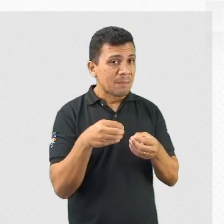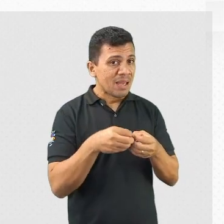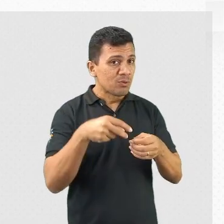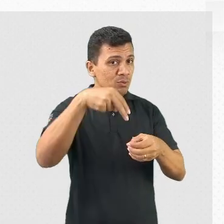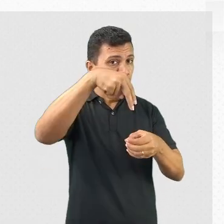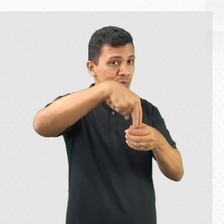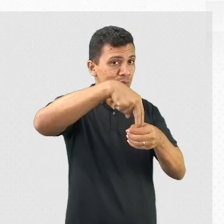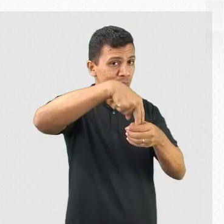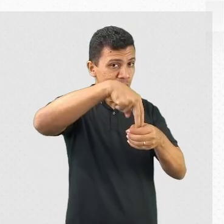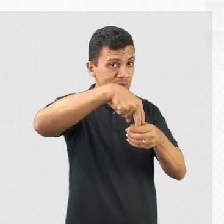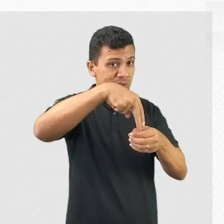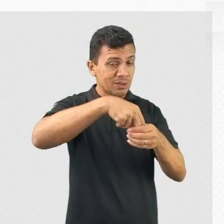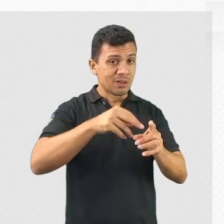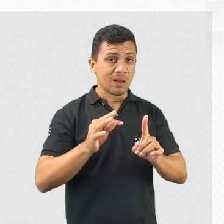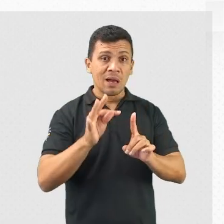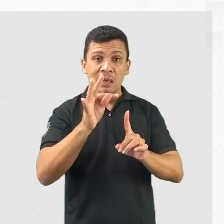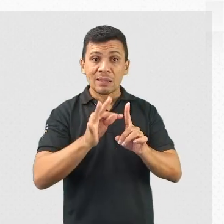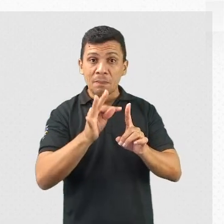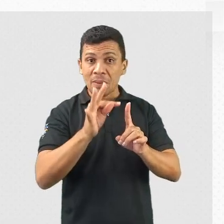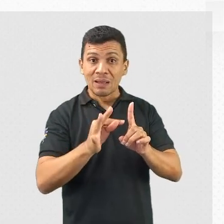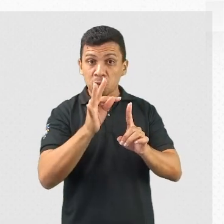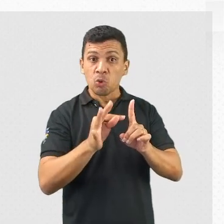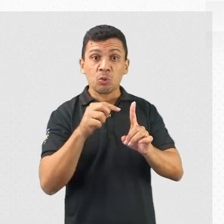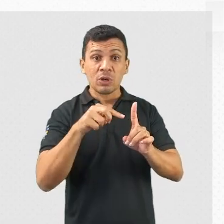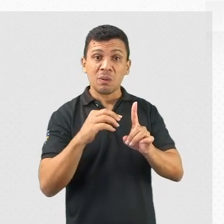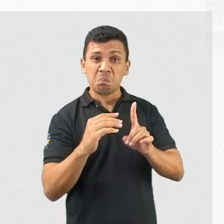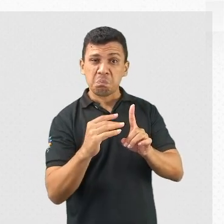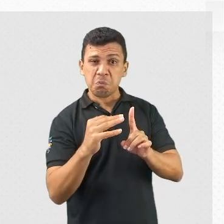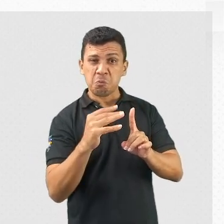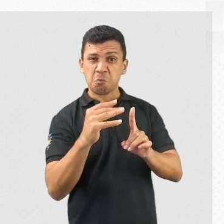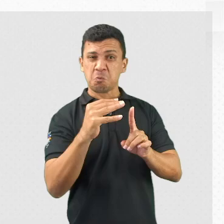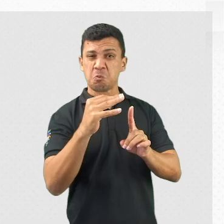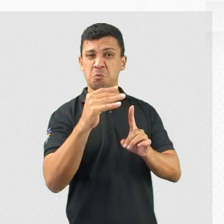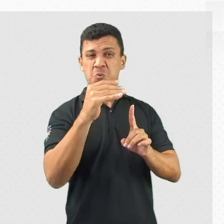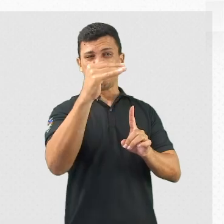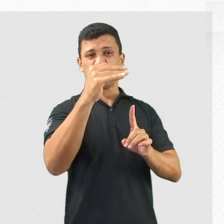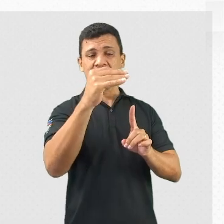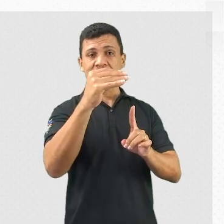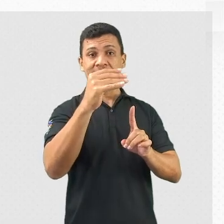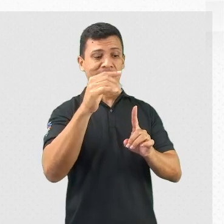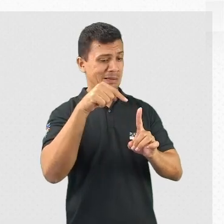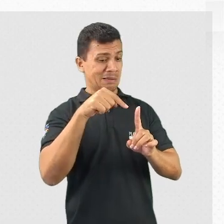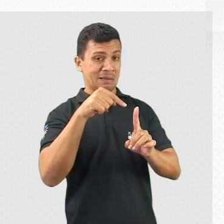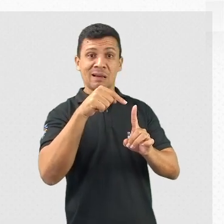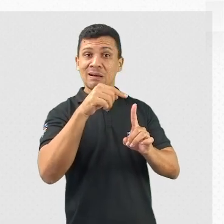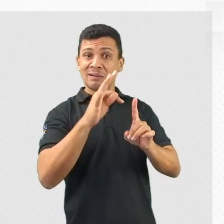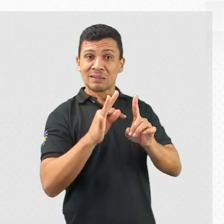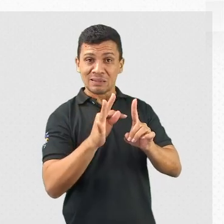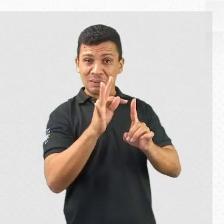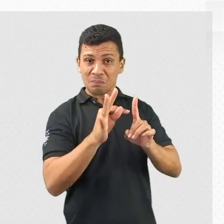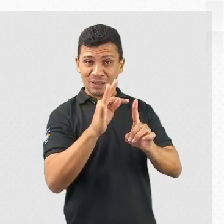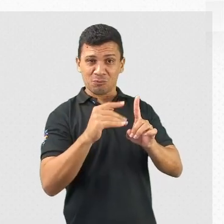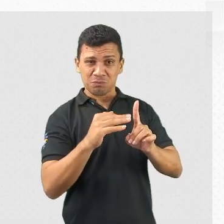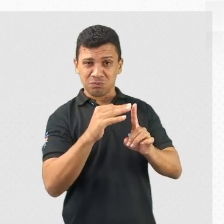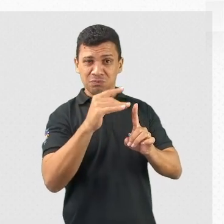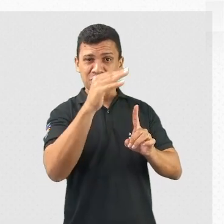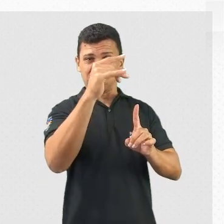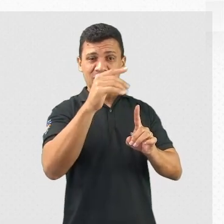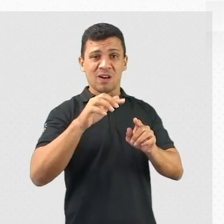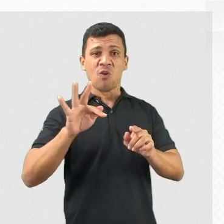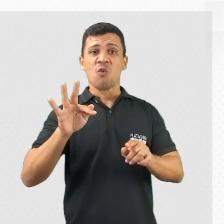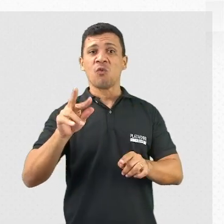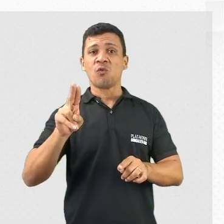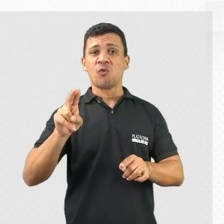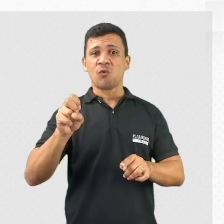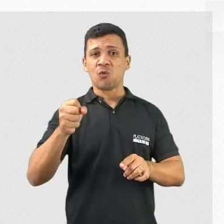do núcleo, as temperaturas vão, ó, aumentando. E quanto mais a temperatura aumenta, mais a fusão se intensifica,